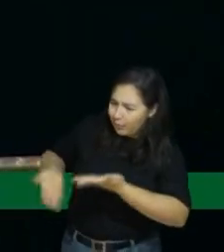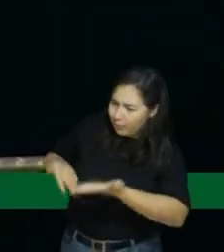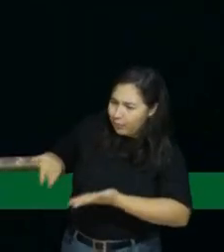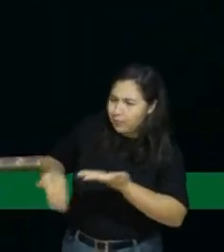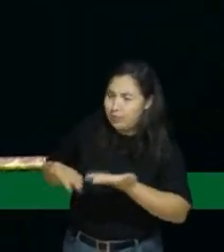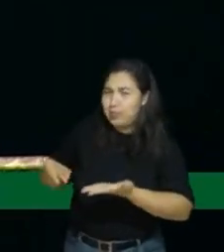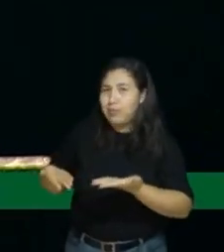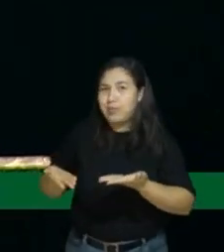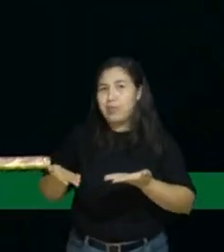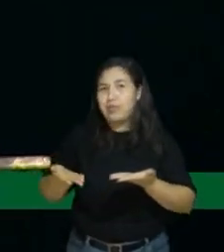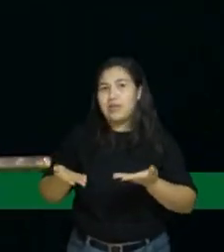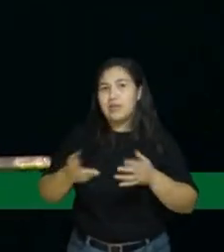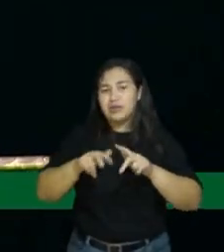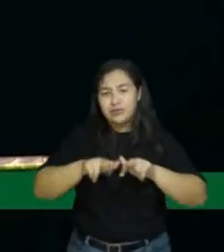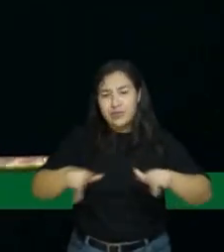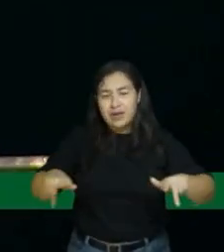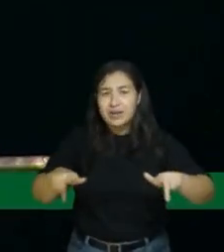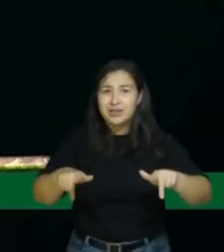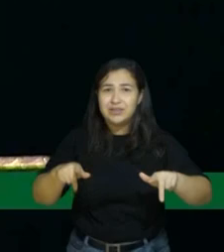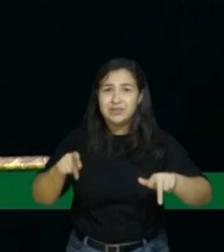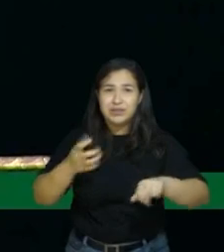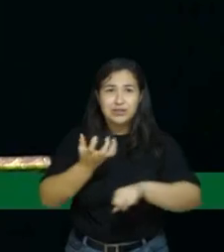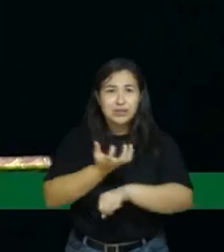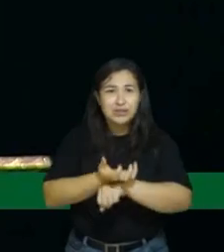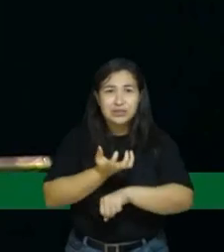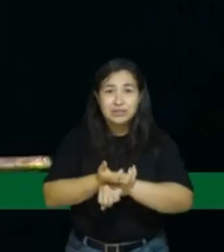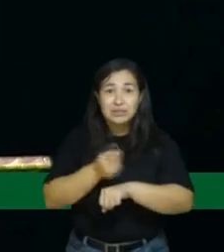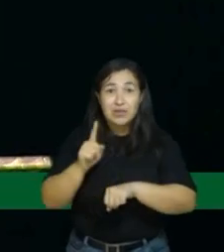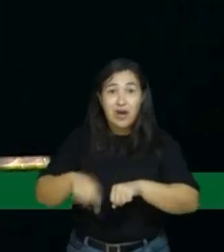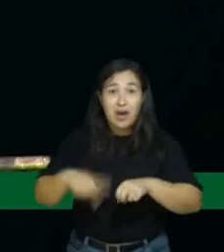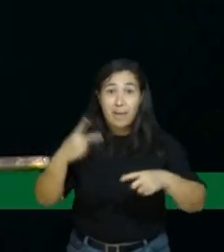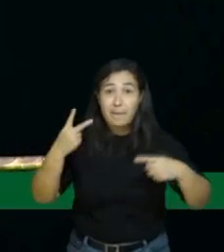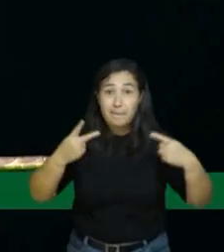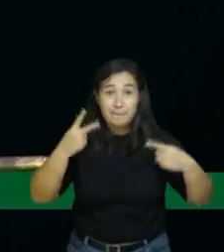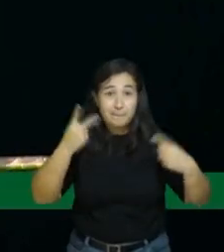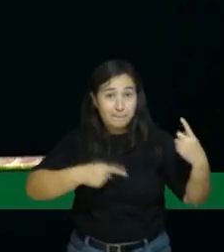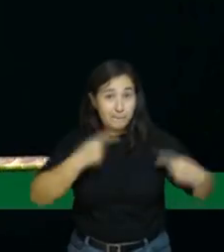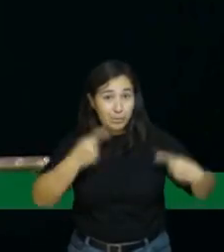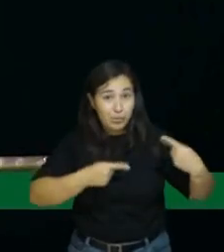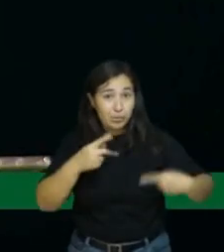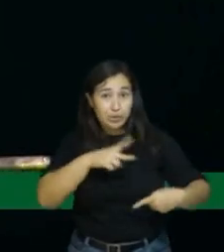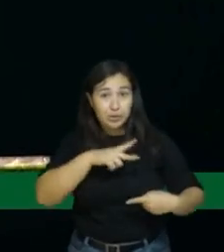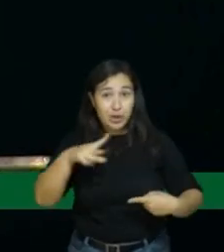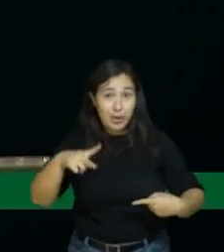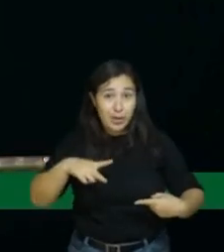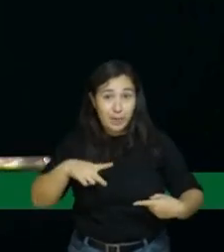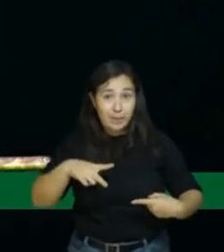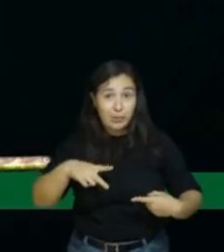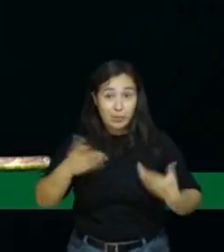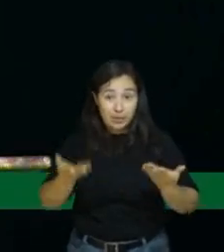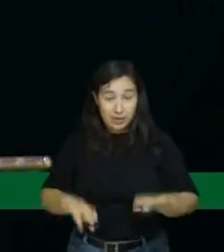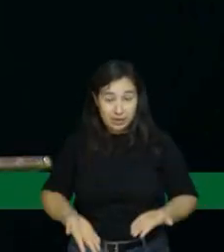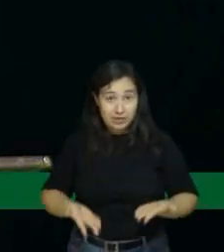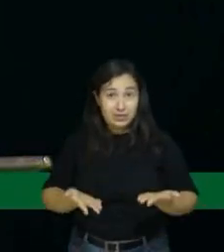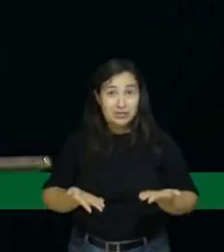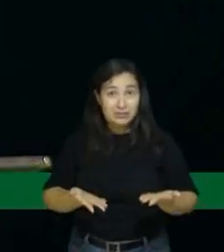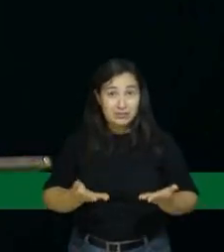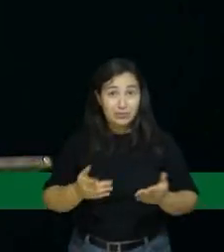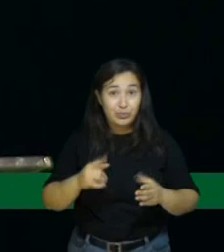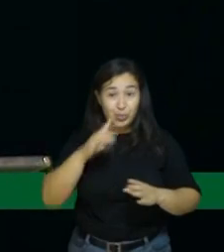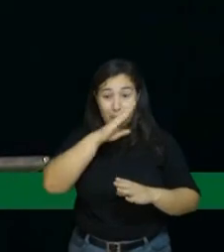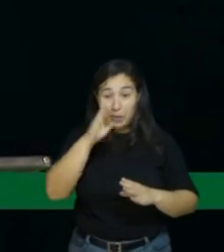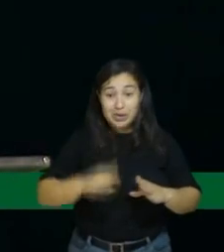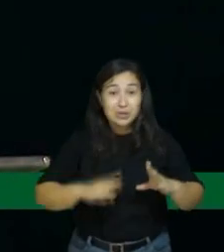interdisciplinar é uma das maiores sen não a maior política pública de paradesporto escolar desse Brasil está aqui a nossa vice-prefeita Maria